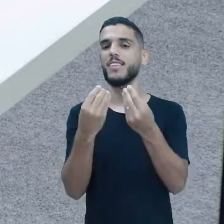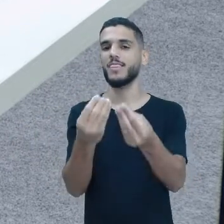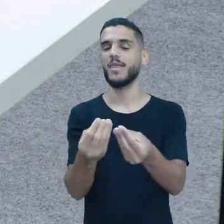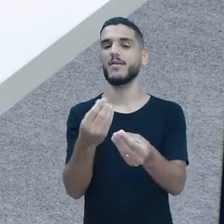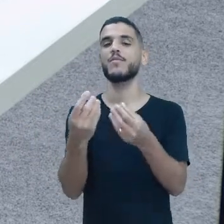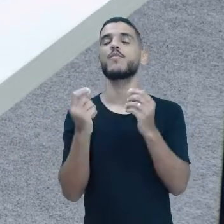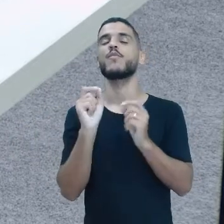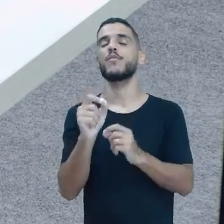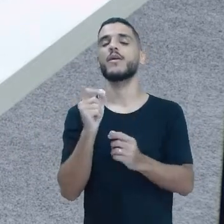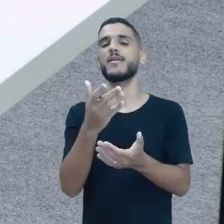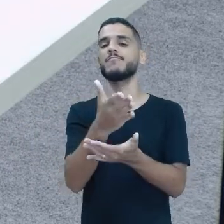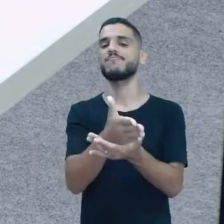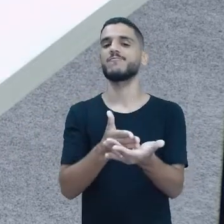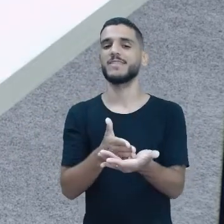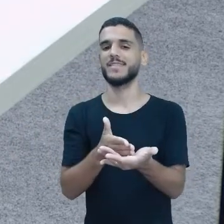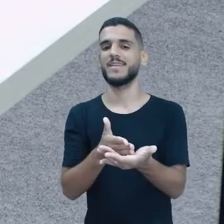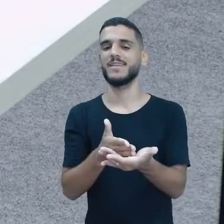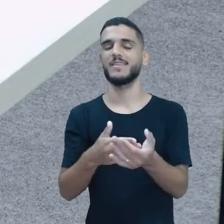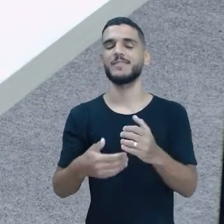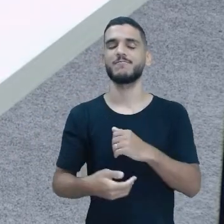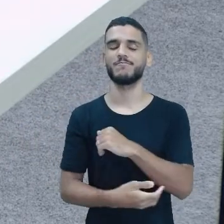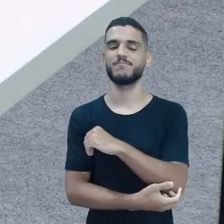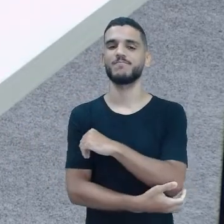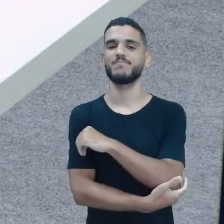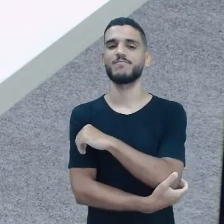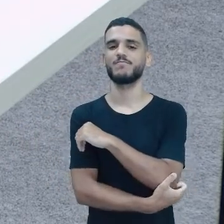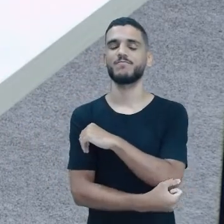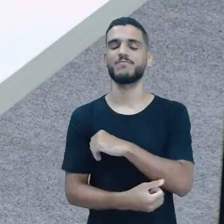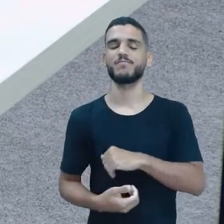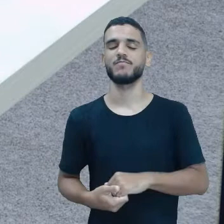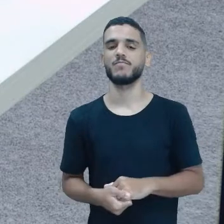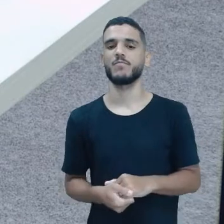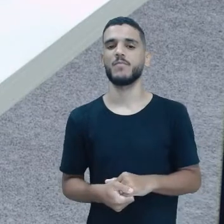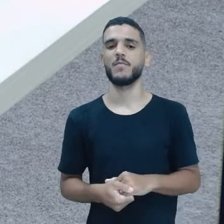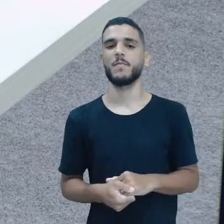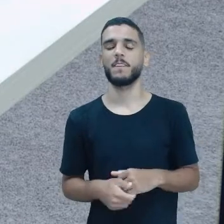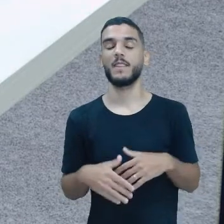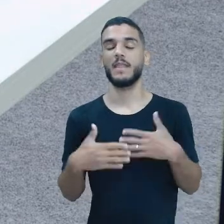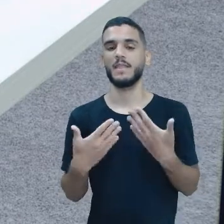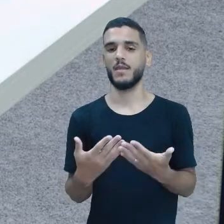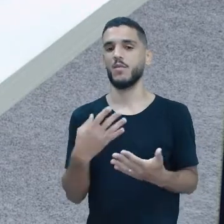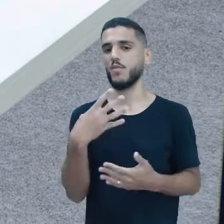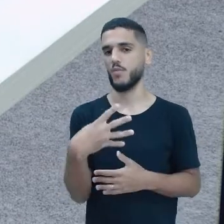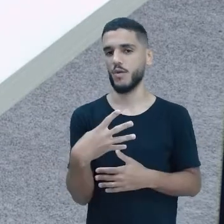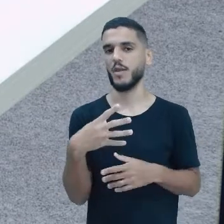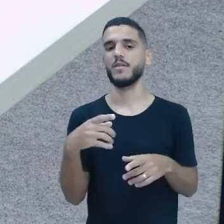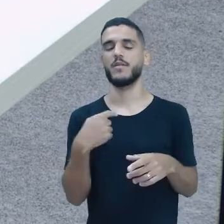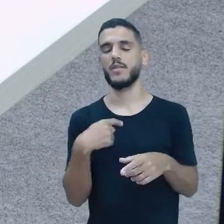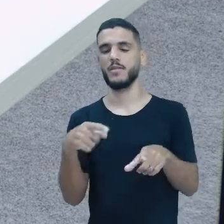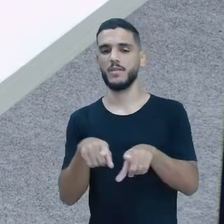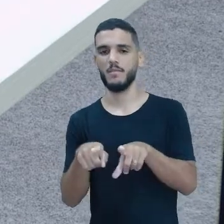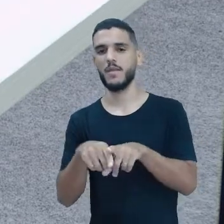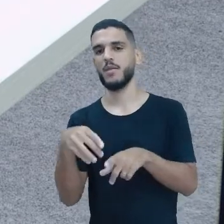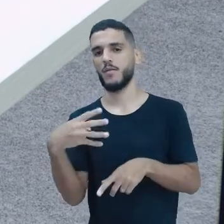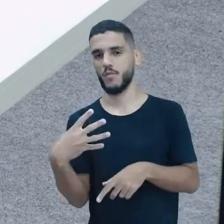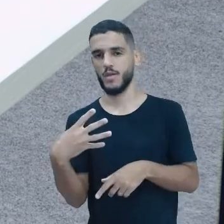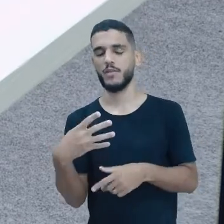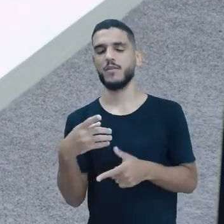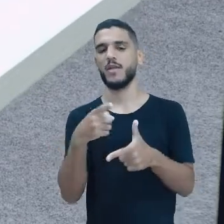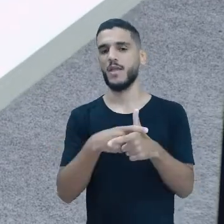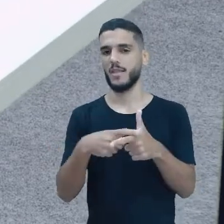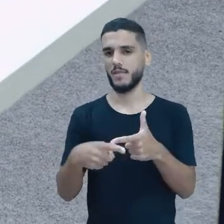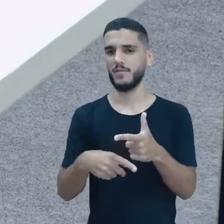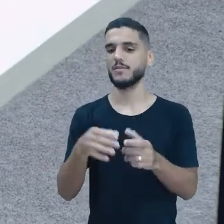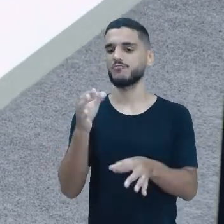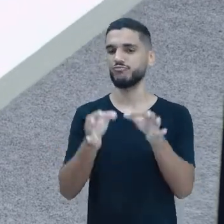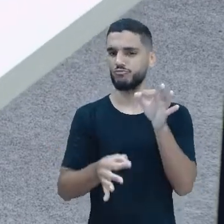tá? Eu tinha um todo, que o total era 8, então ela fica com 4 e eu fico com 4. Essa divisão aqui está